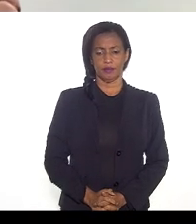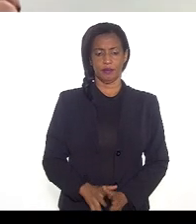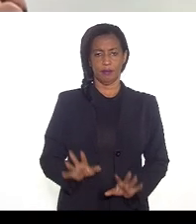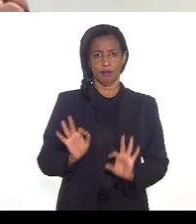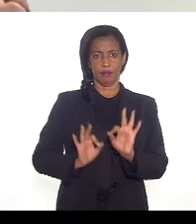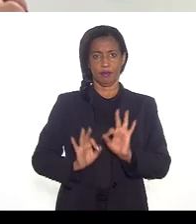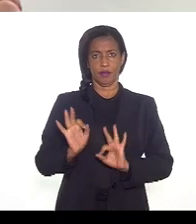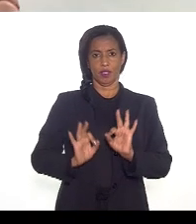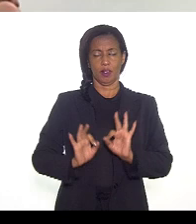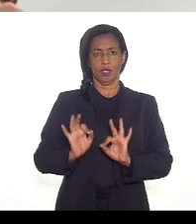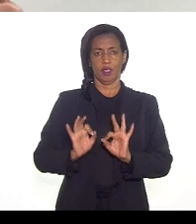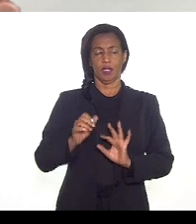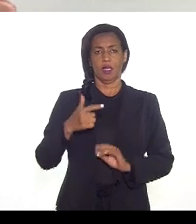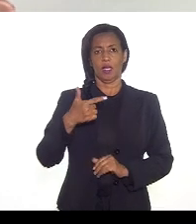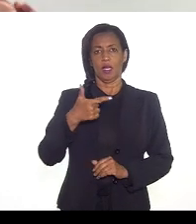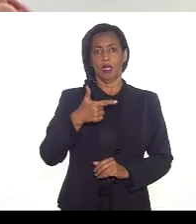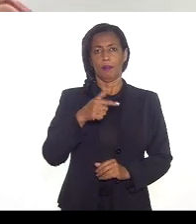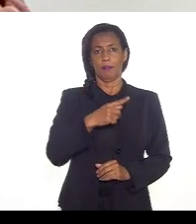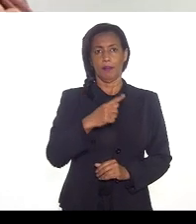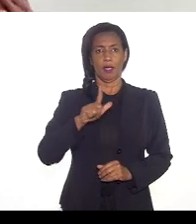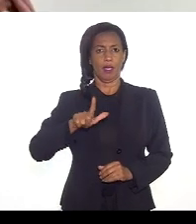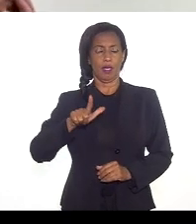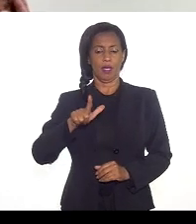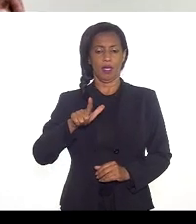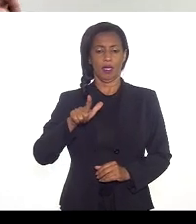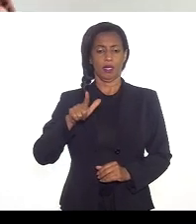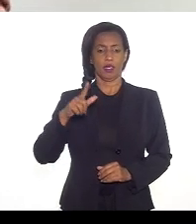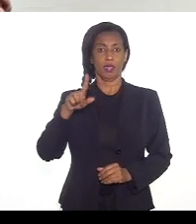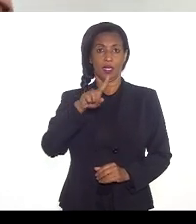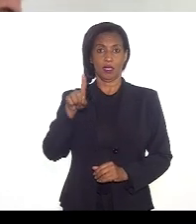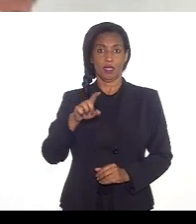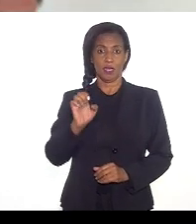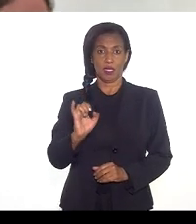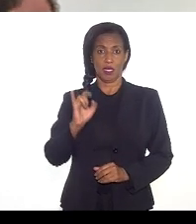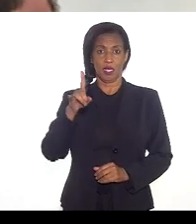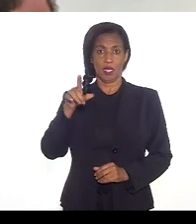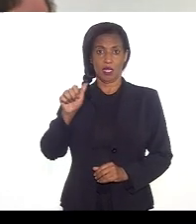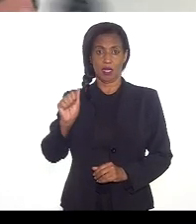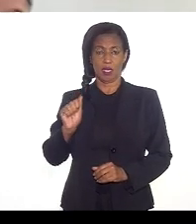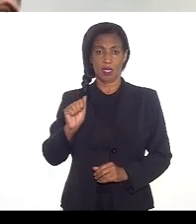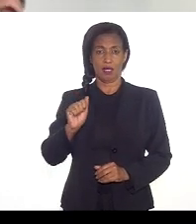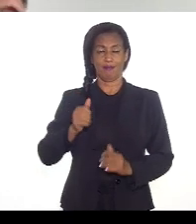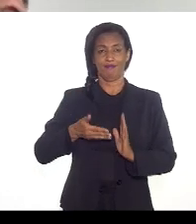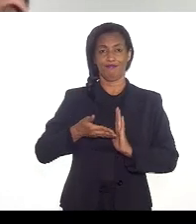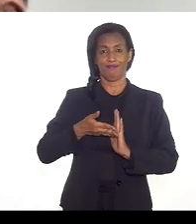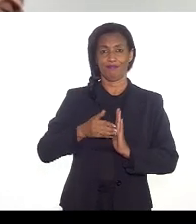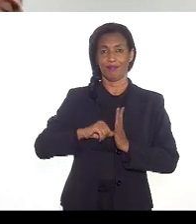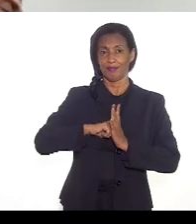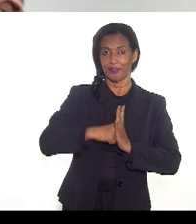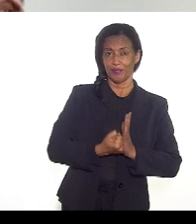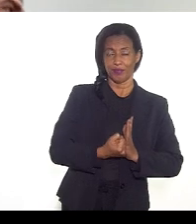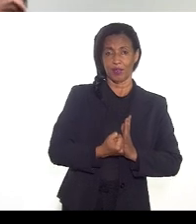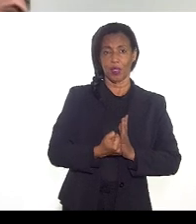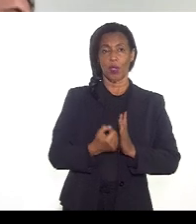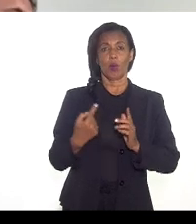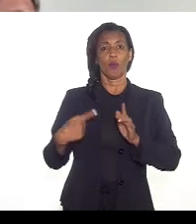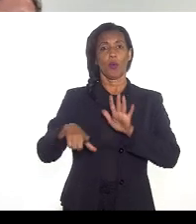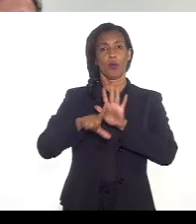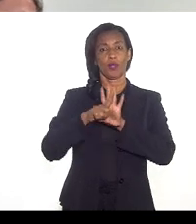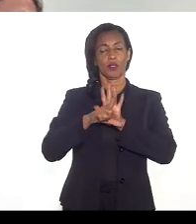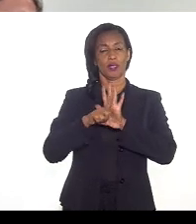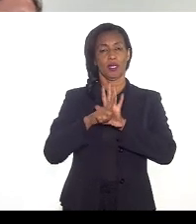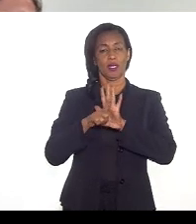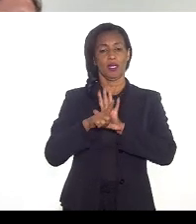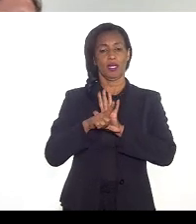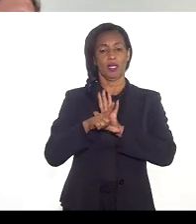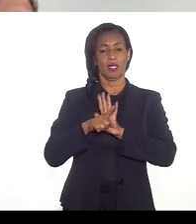Projeto de lei número 1908 de 2016, autoria deputada Zeidan, parecer para prejudicabilidade por conta da lei